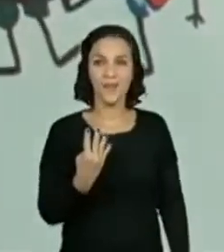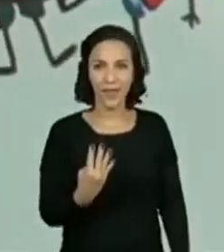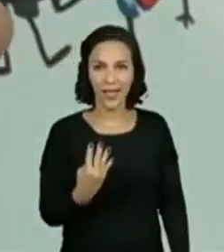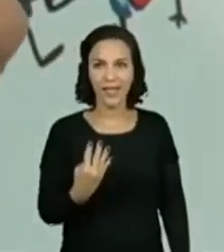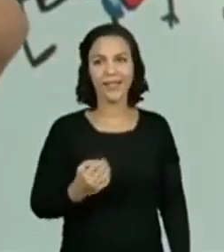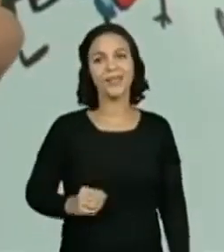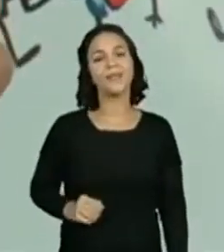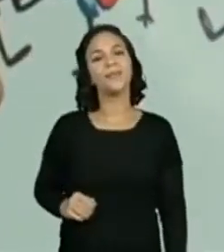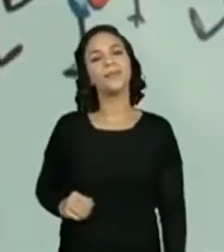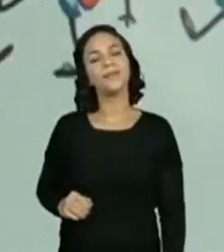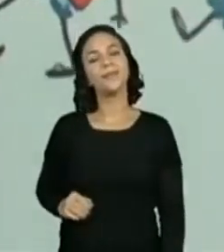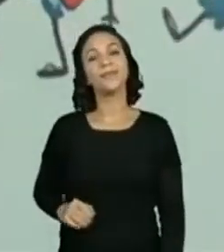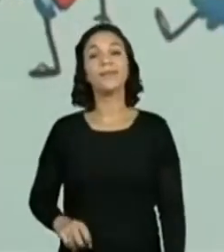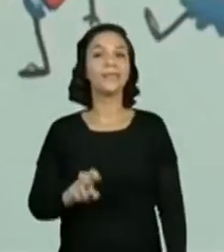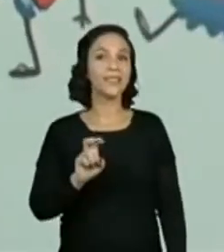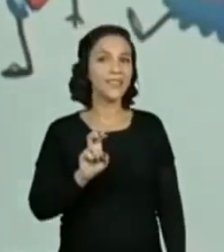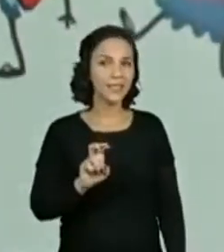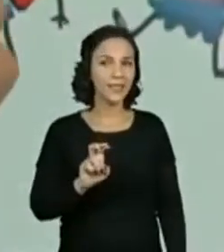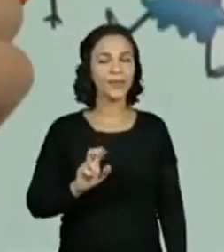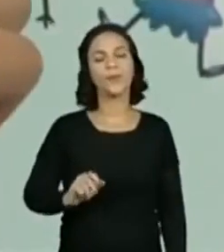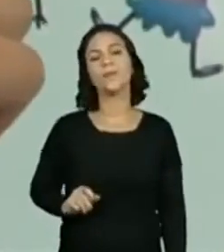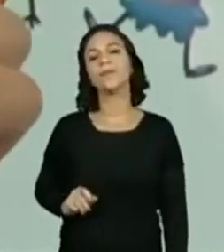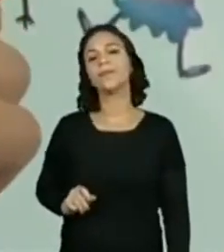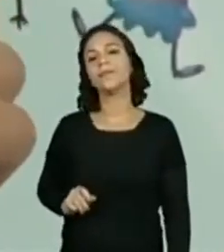4, 5,